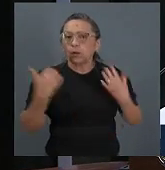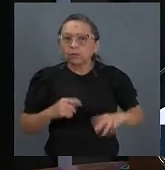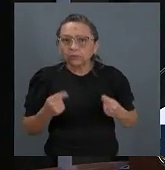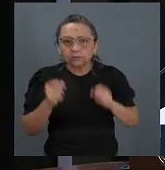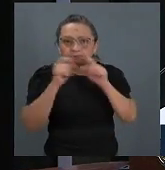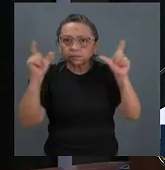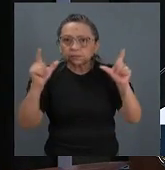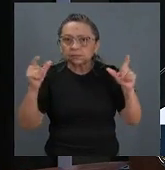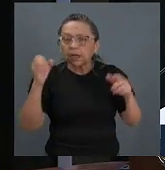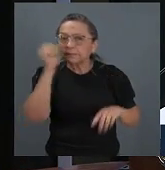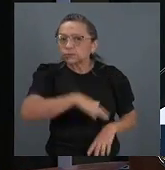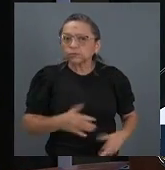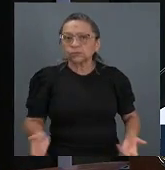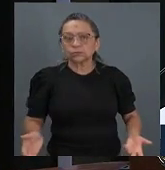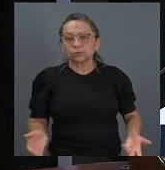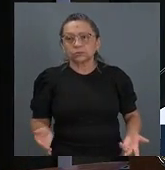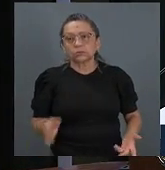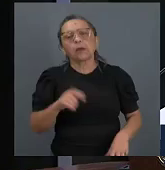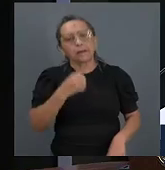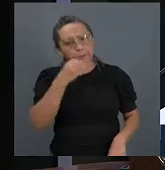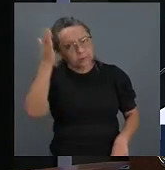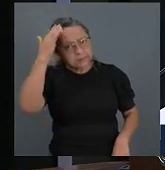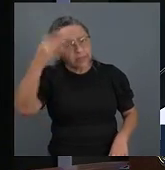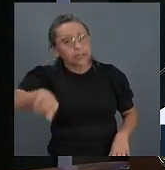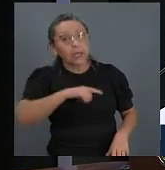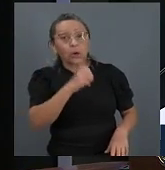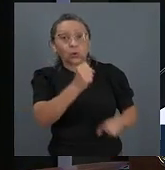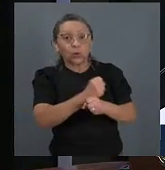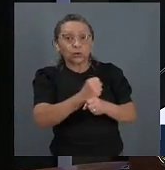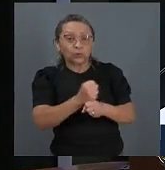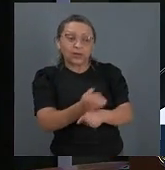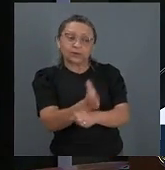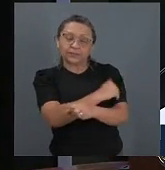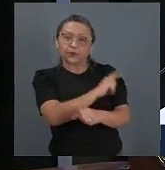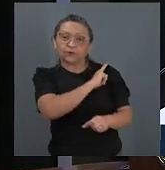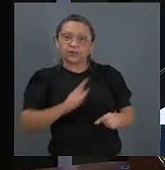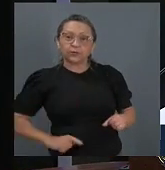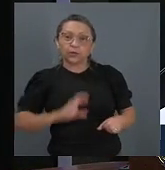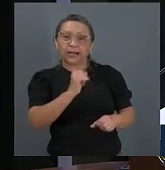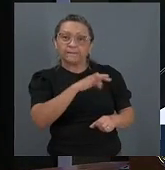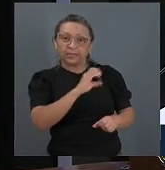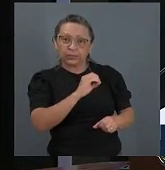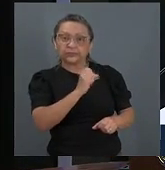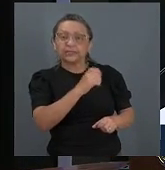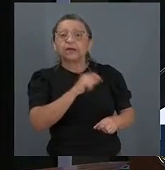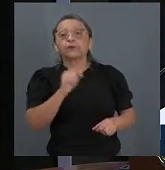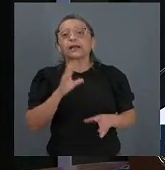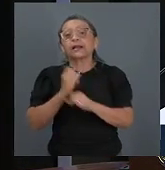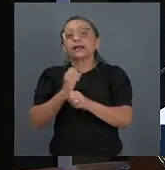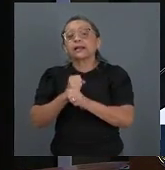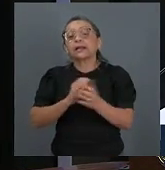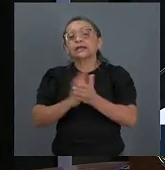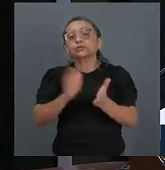astronômicos. É bom lembrar que nos 8 anos do governador Camilo Santana foi 1 bilhão e 100 milhões de